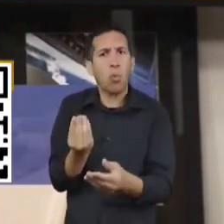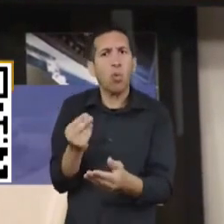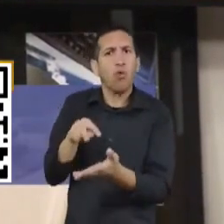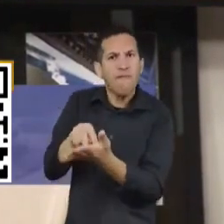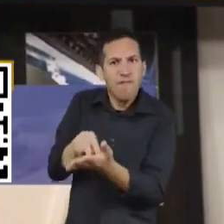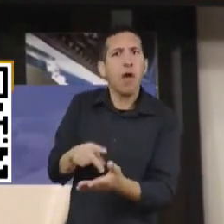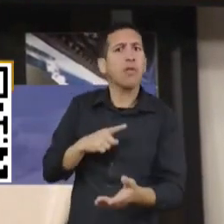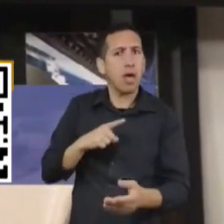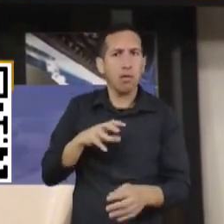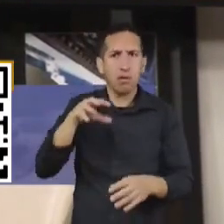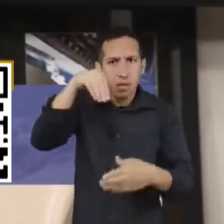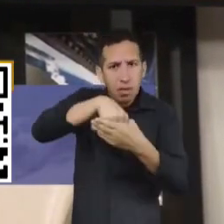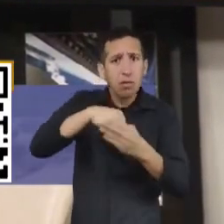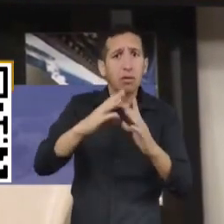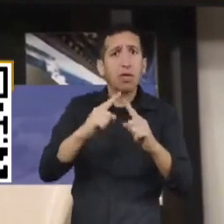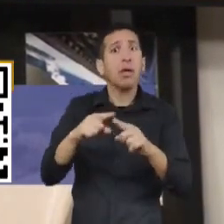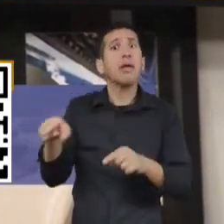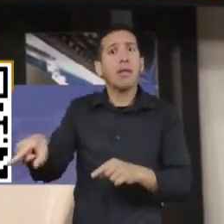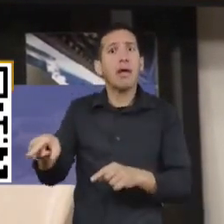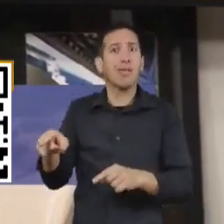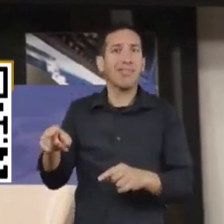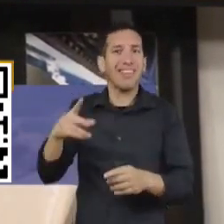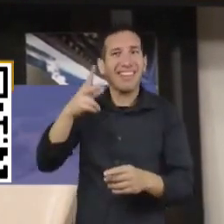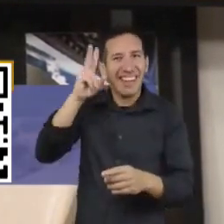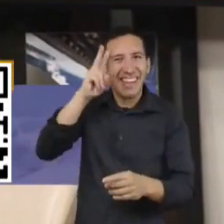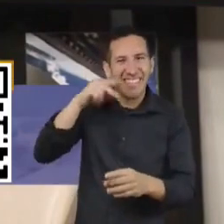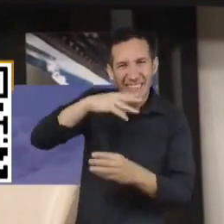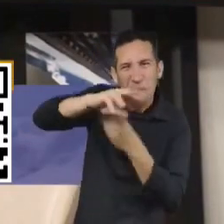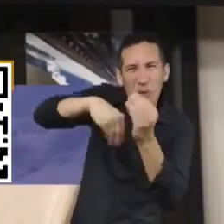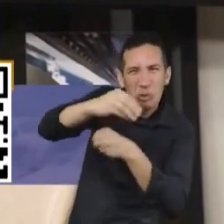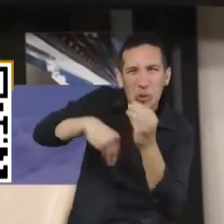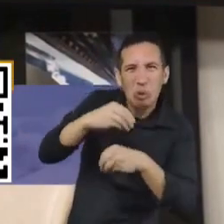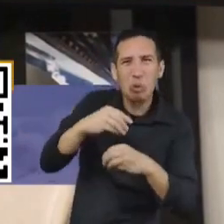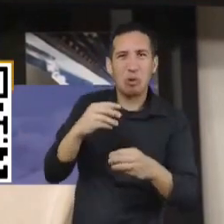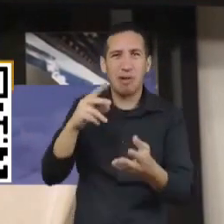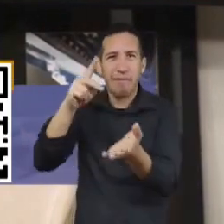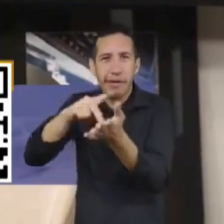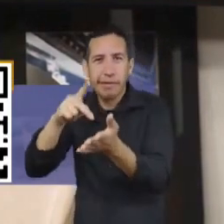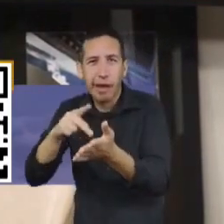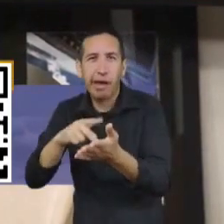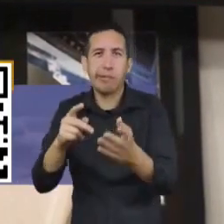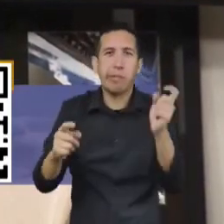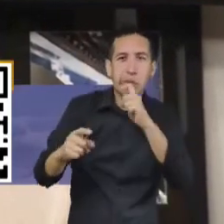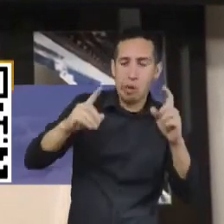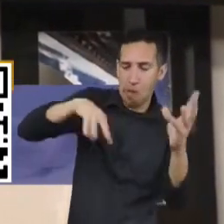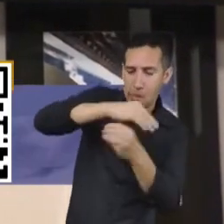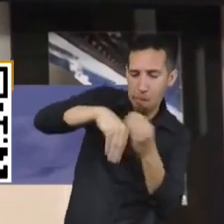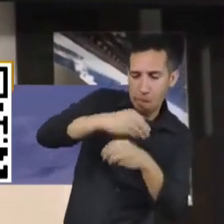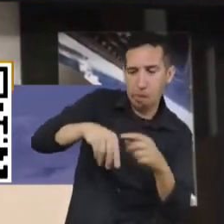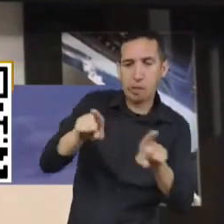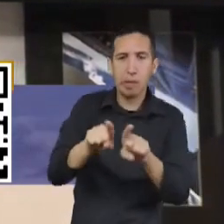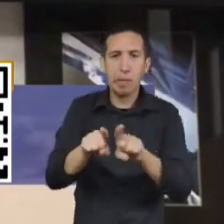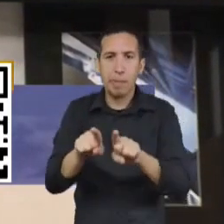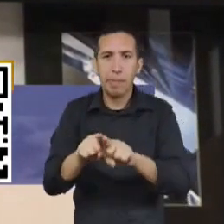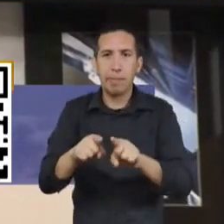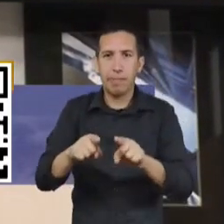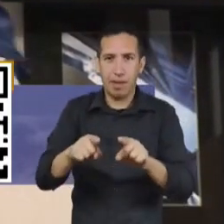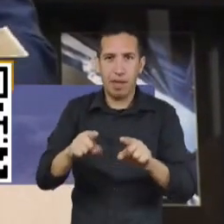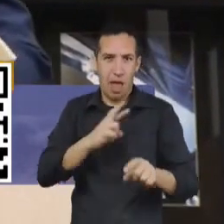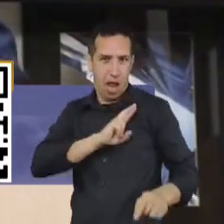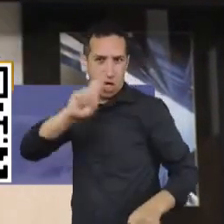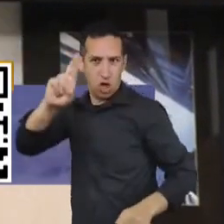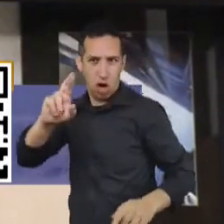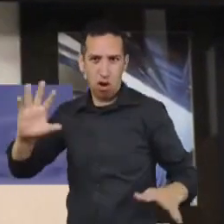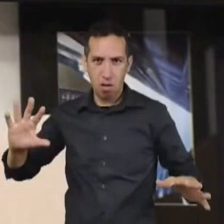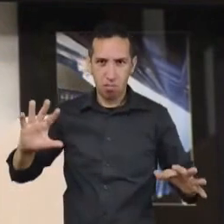quando começou essa mistura do século errado da do paganismo com o cristianismo e também da política com religião